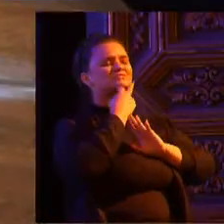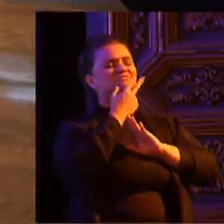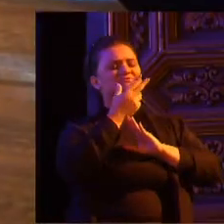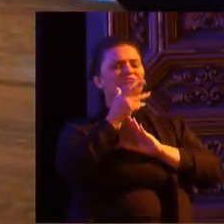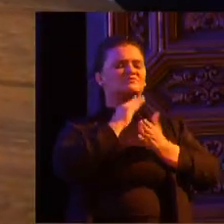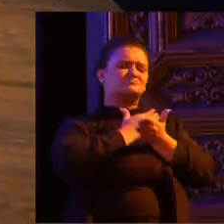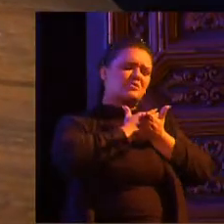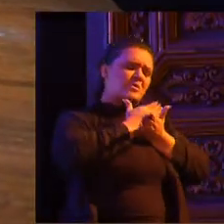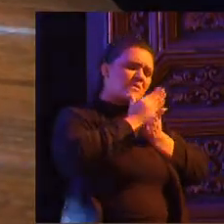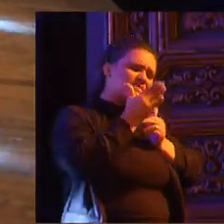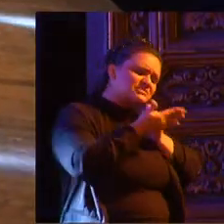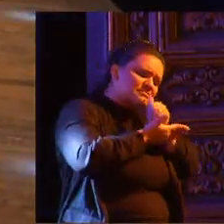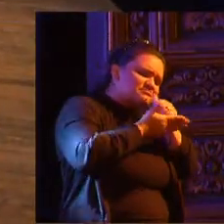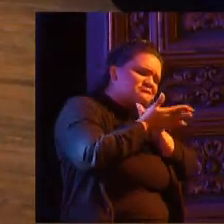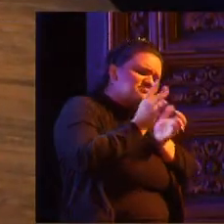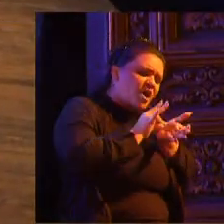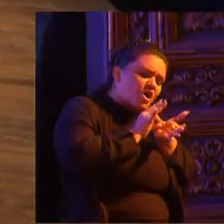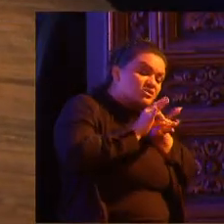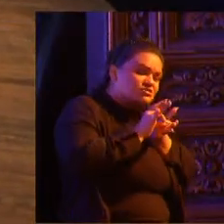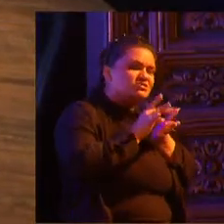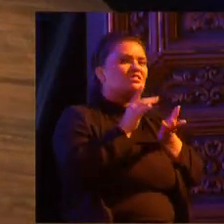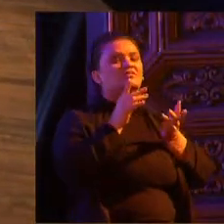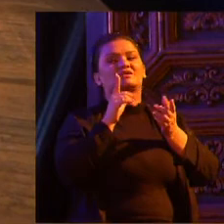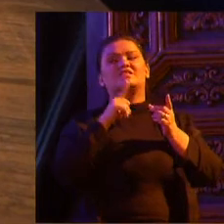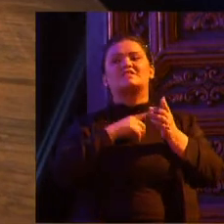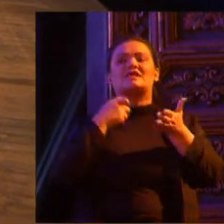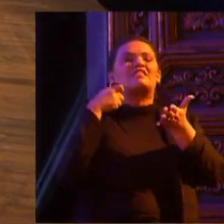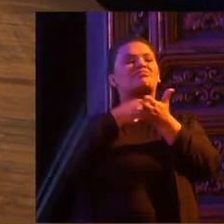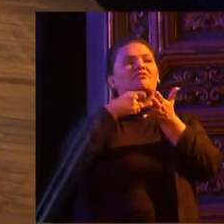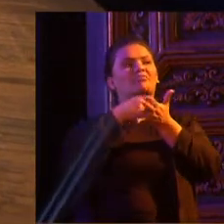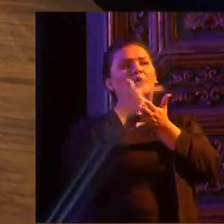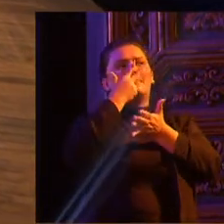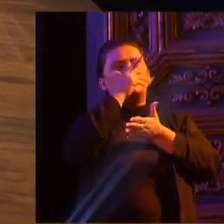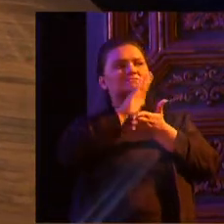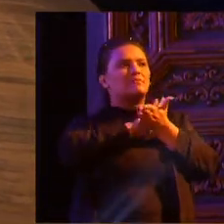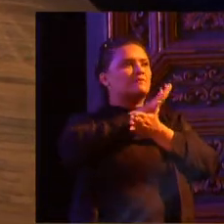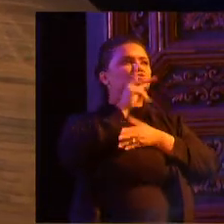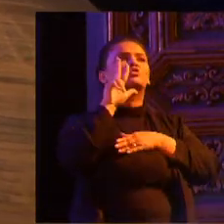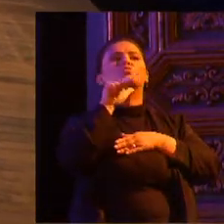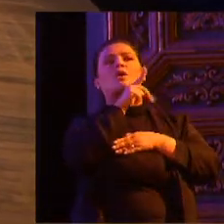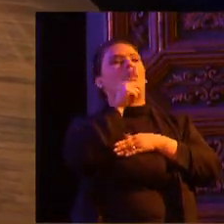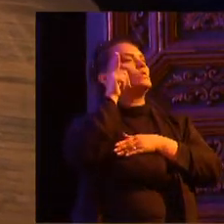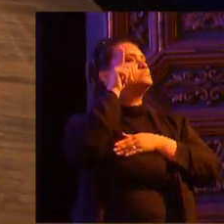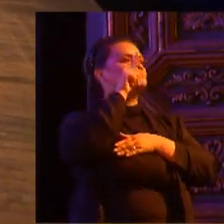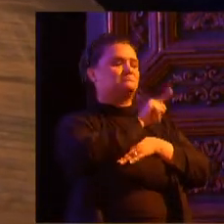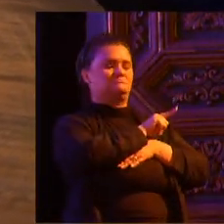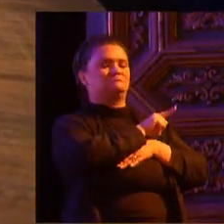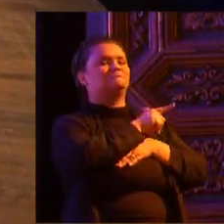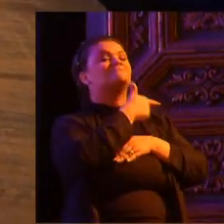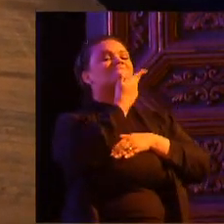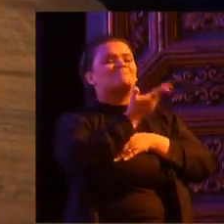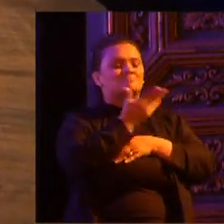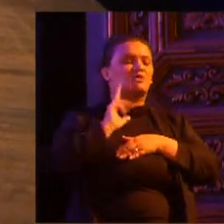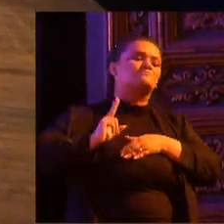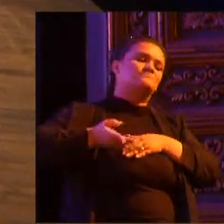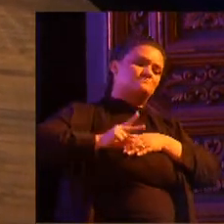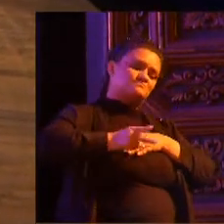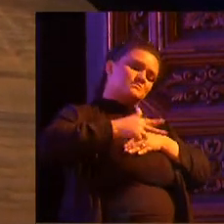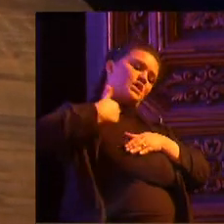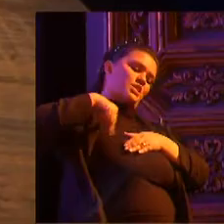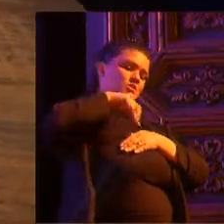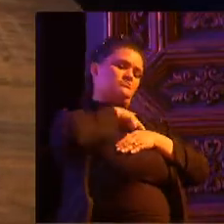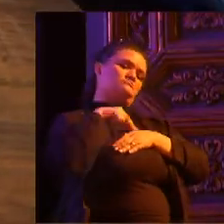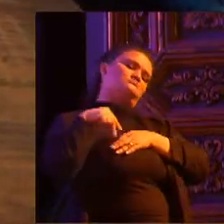desde o princípio, as originárias, as que tentaram apagar e nunca conseguiram. Para que sigamos nossa